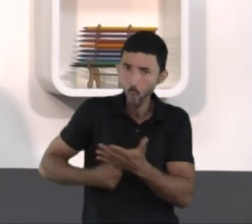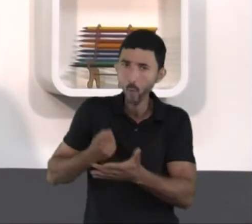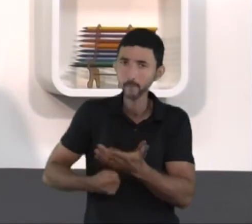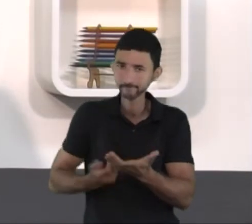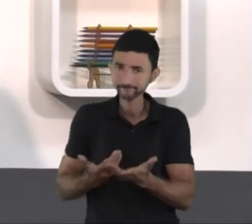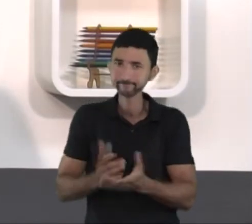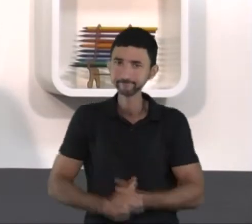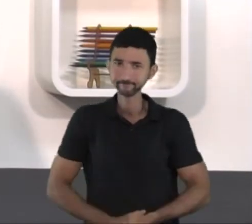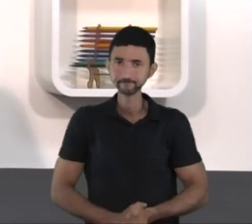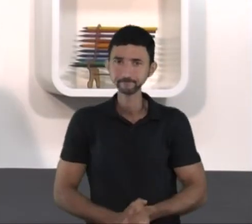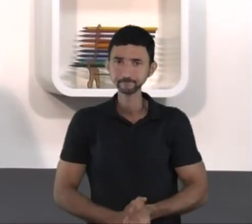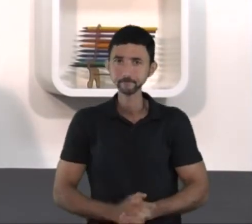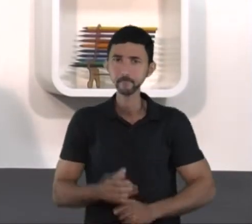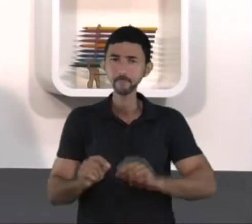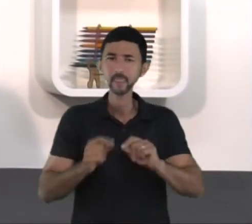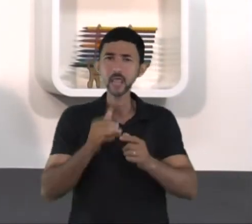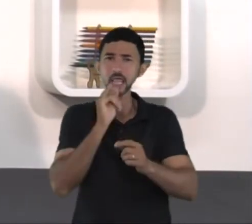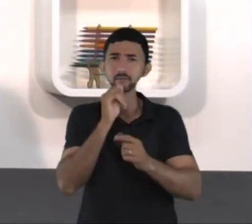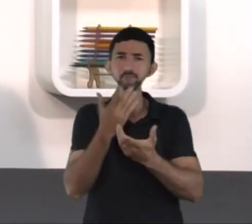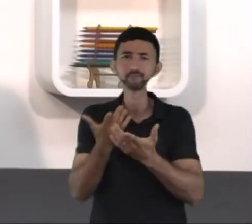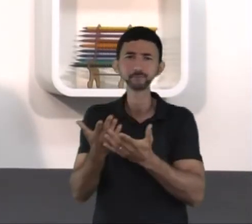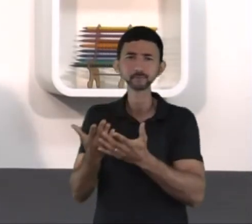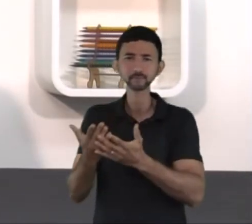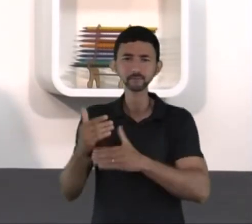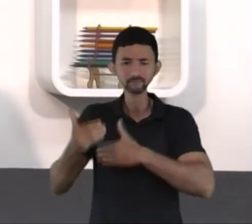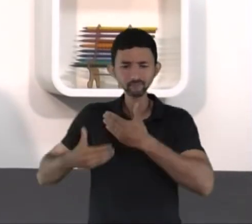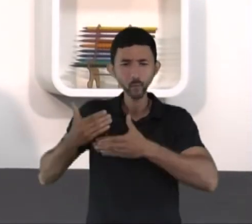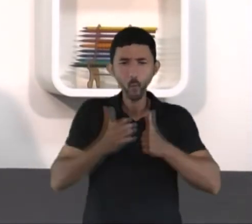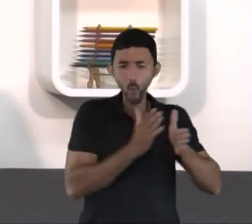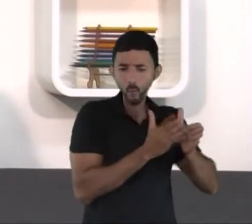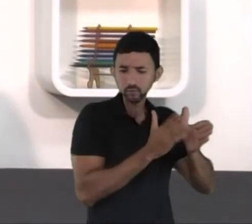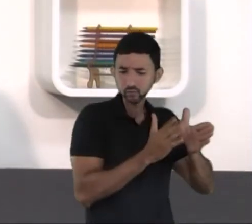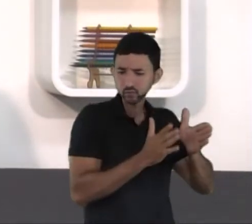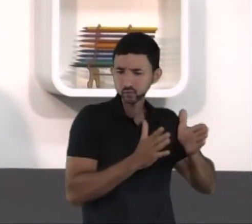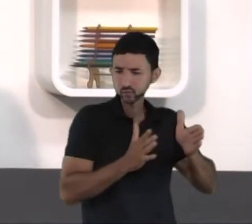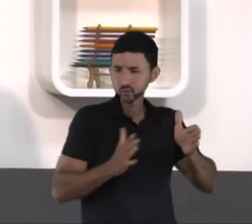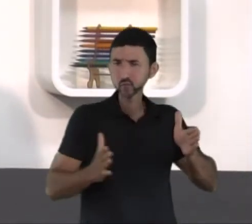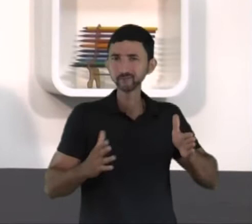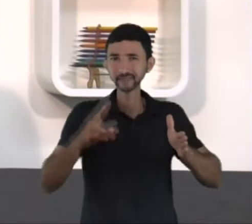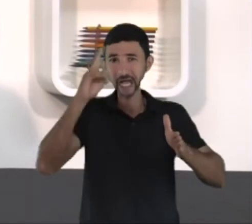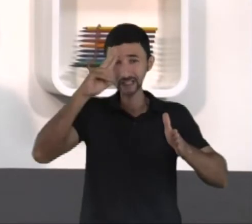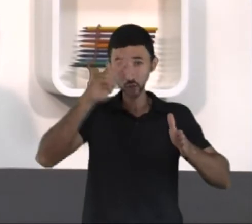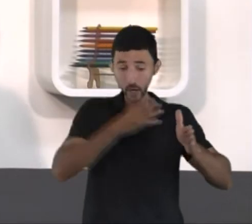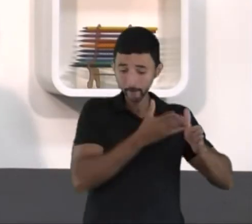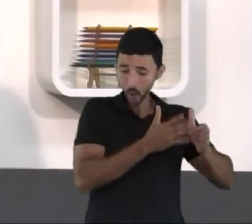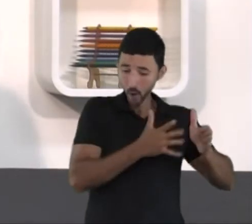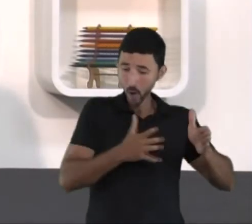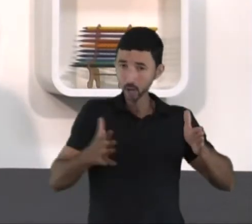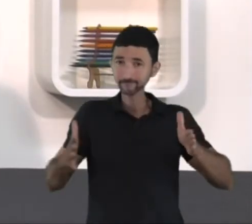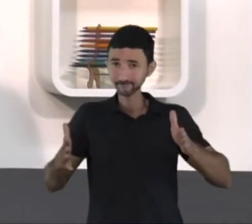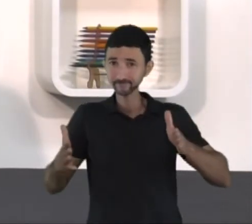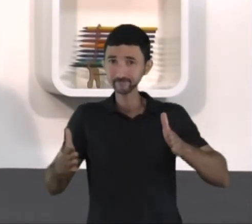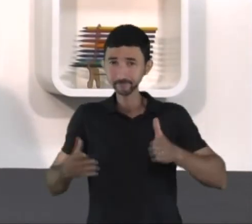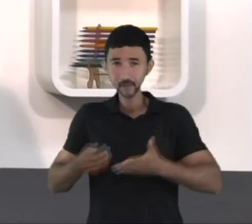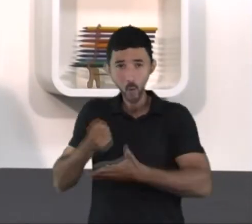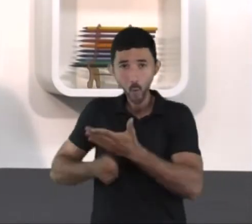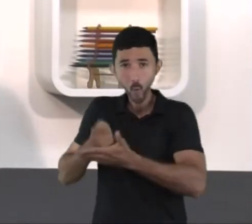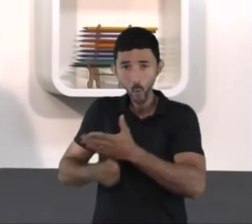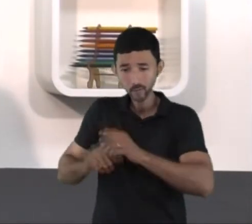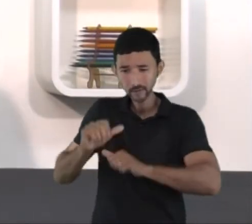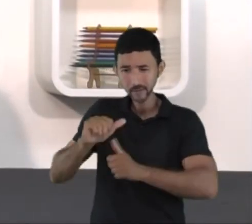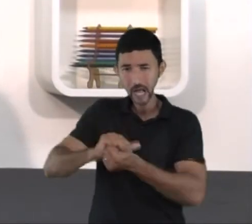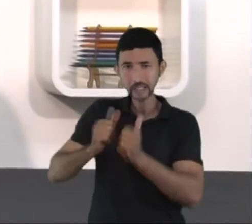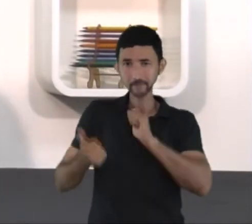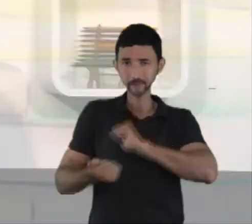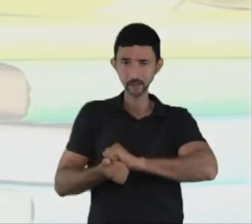Tá? Ou seja, no decorrer dessa história, nós vamos ter os mecanismos de exploração sempre se aperfeiçoando. Vamos dar